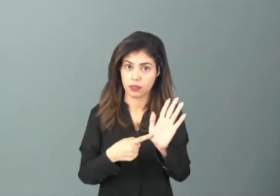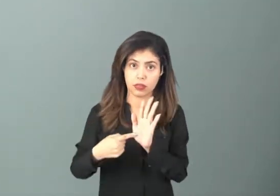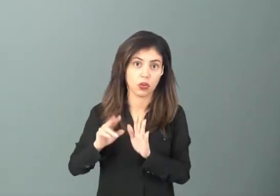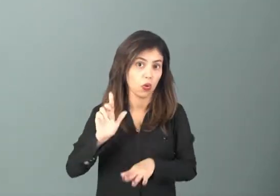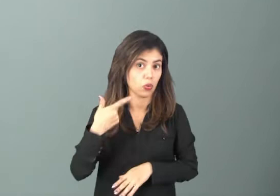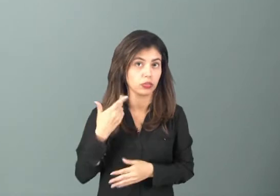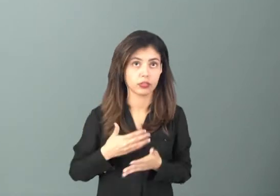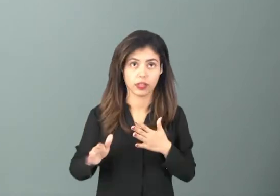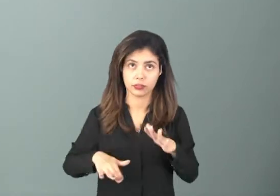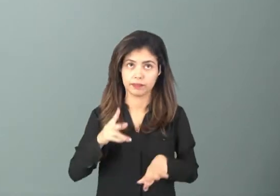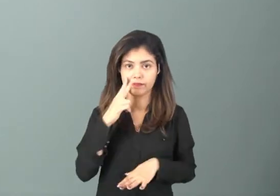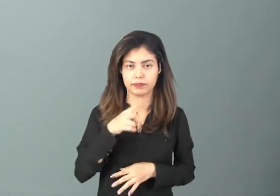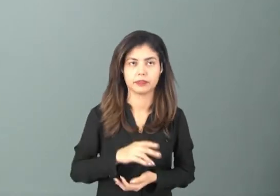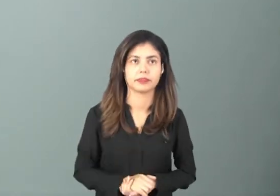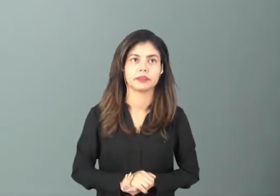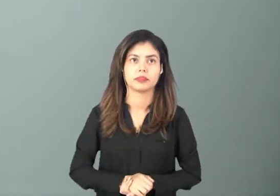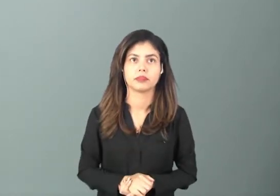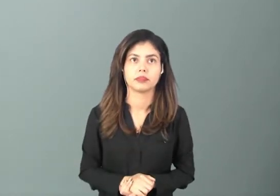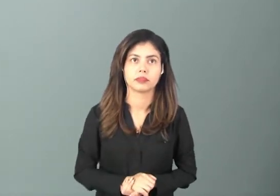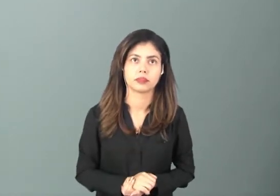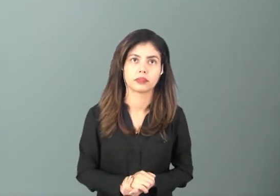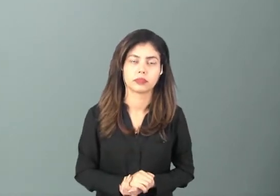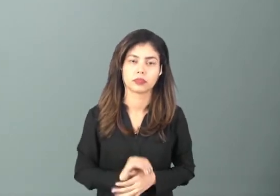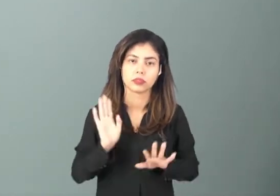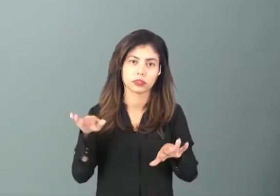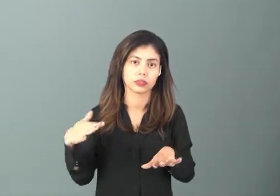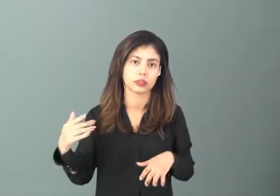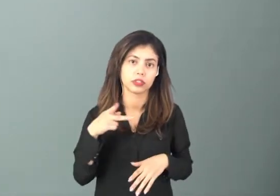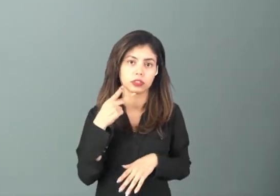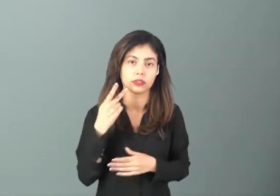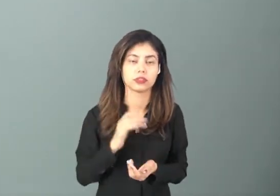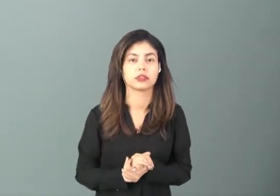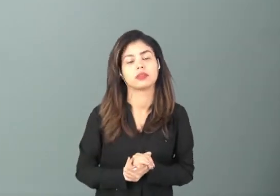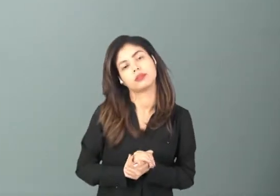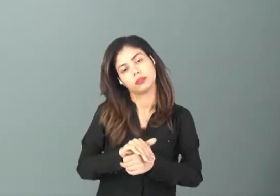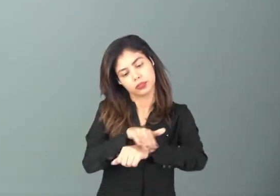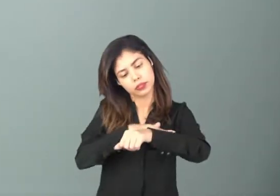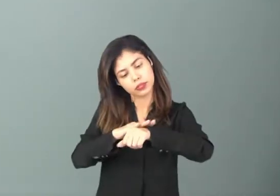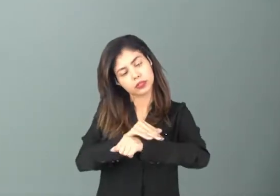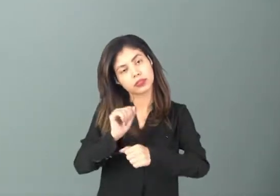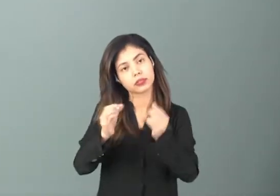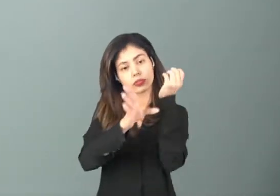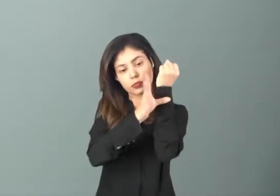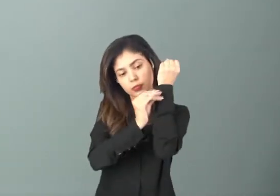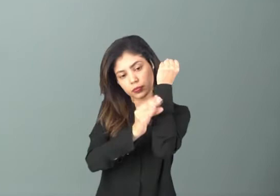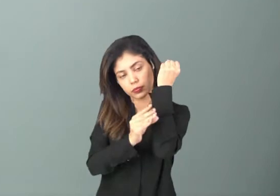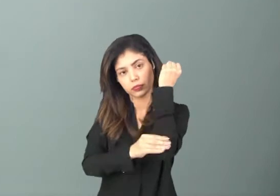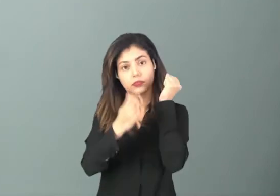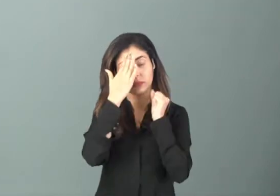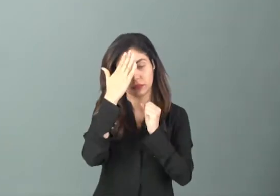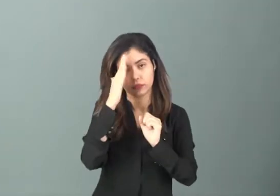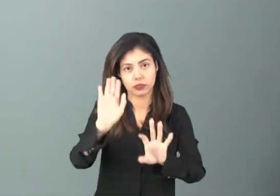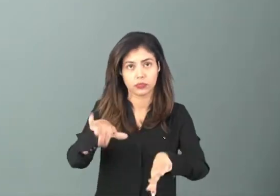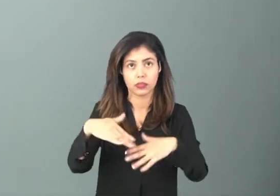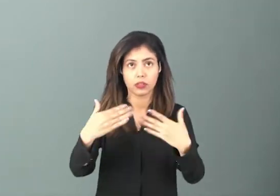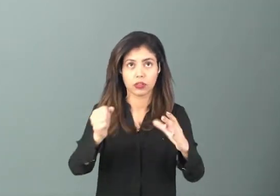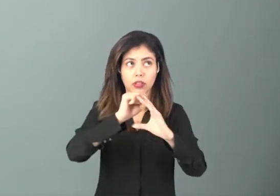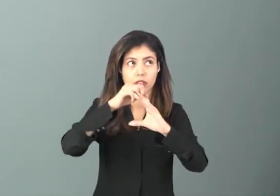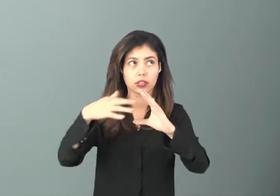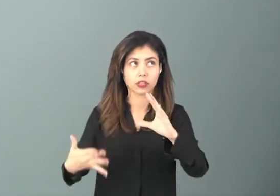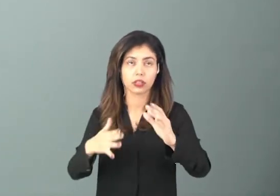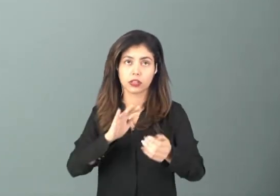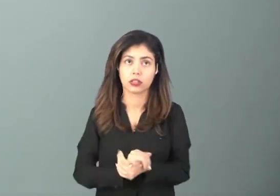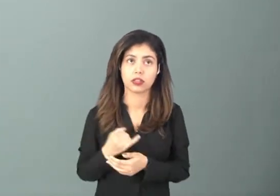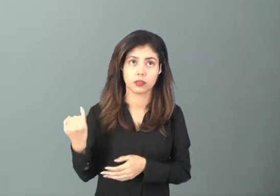outros nem tanto Oi e aí quando a gente fala sobre os tecidos musculares a gente tem que entender e quais são as